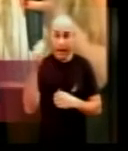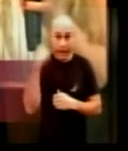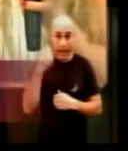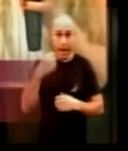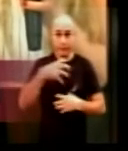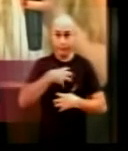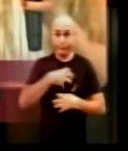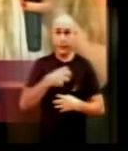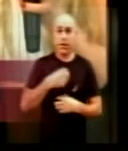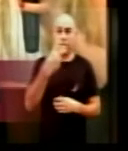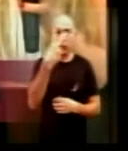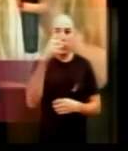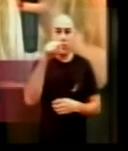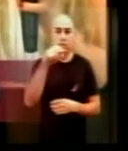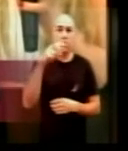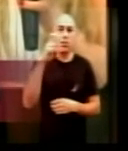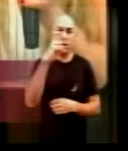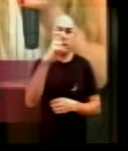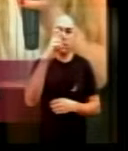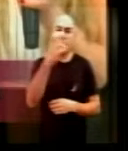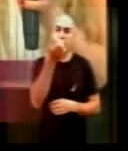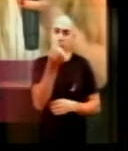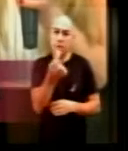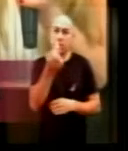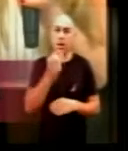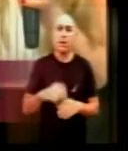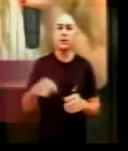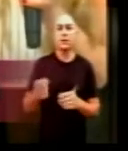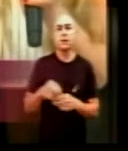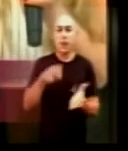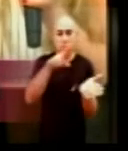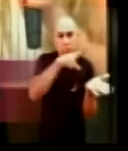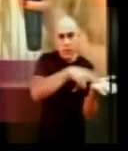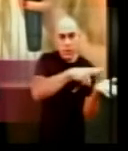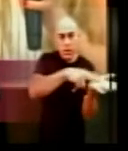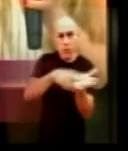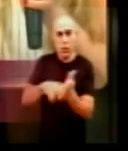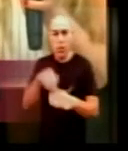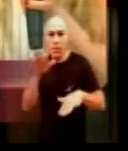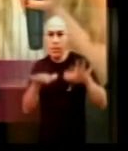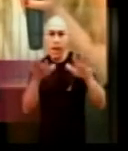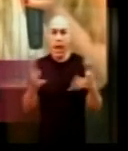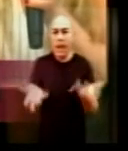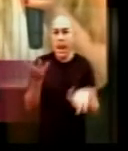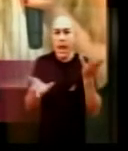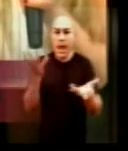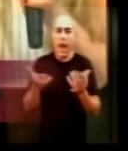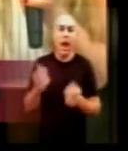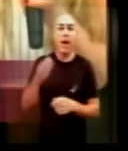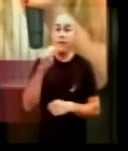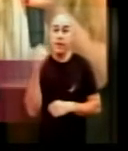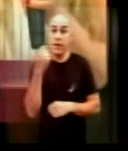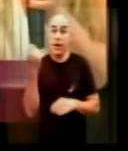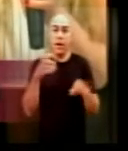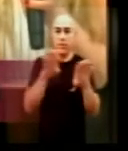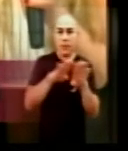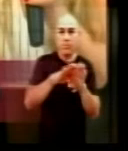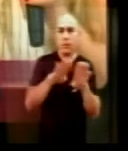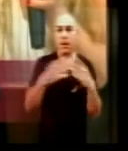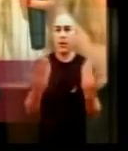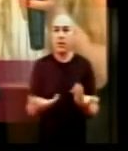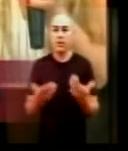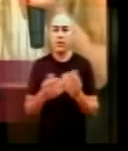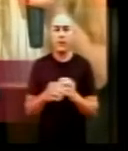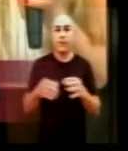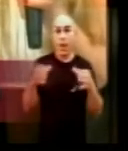2.556 pessoas que internaram com a doença aí num estágio moderado e grave, representando 10,5%. O